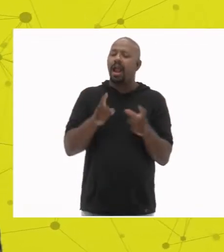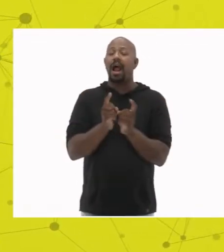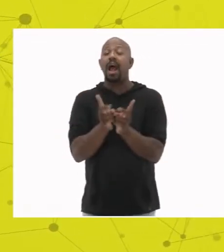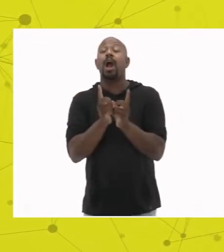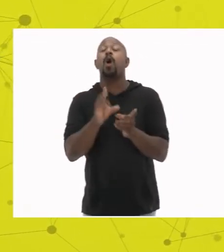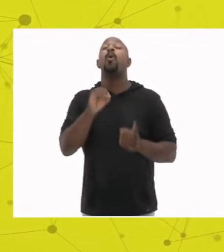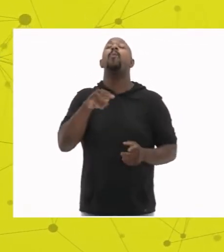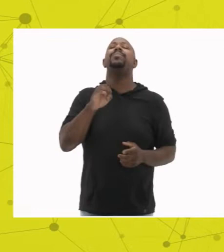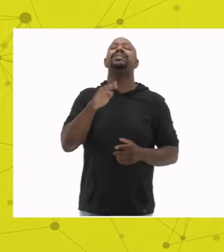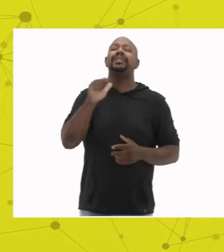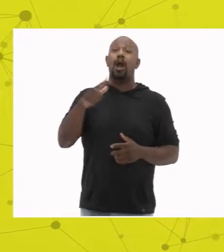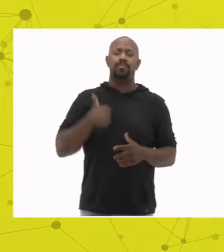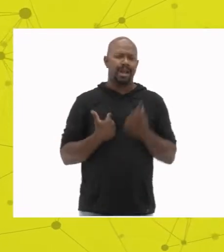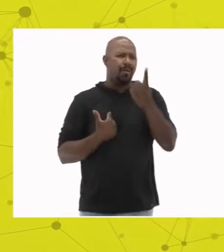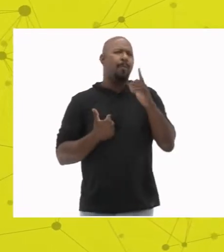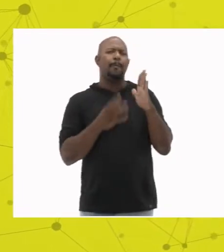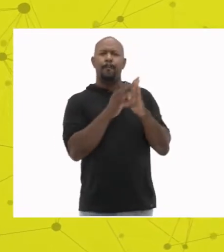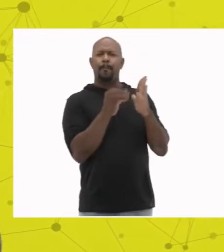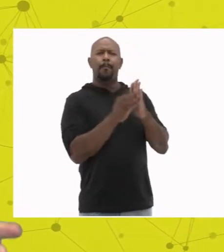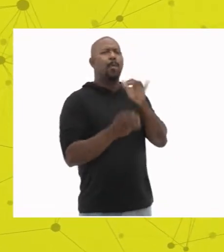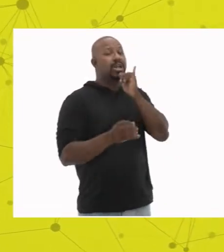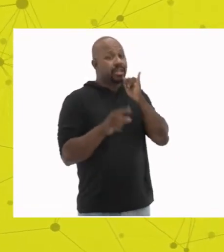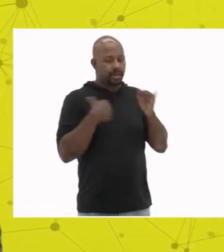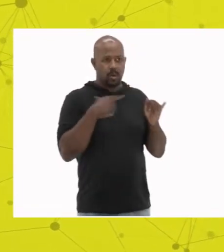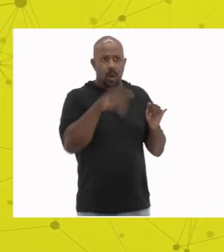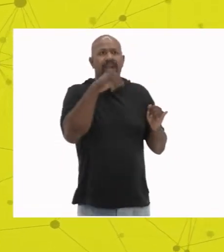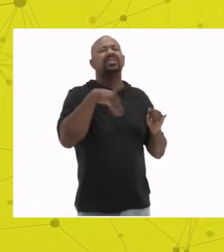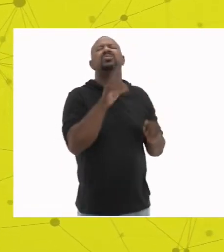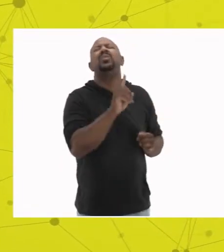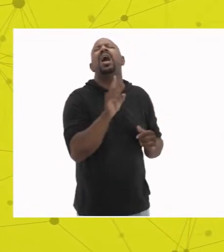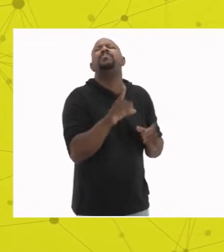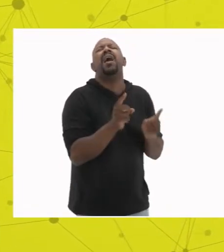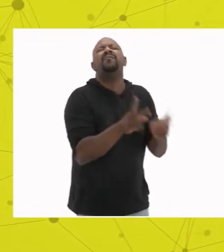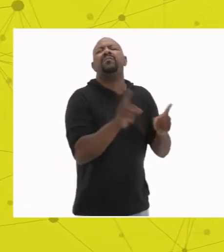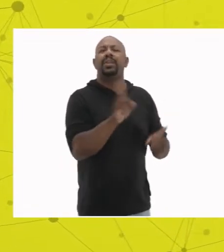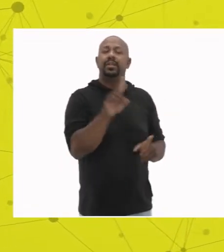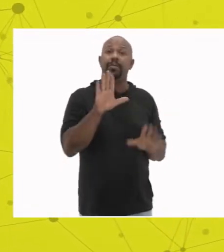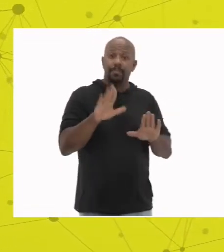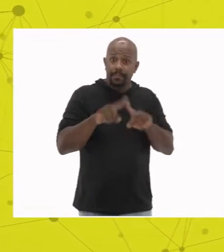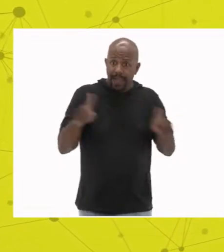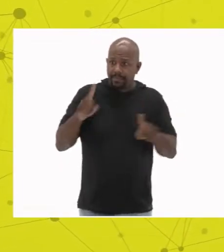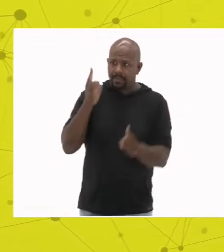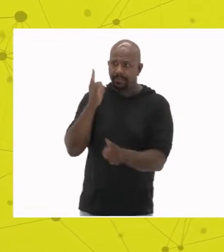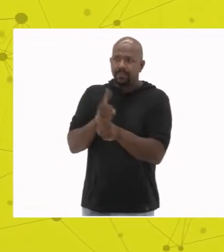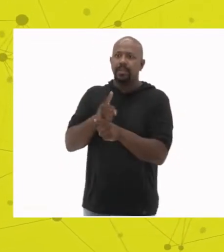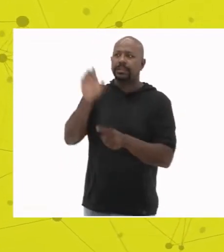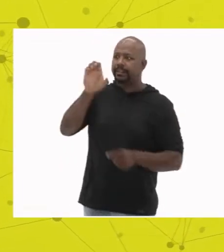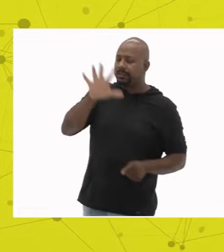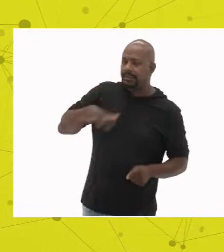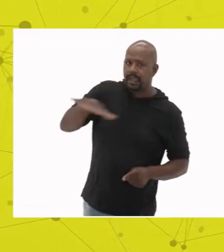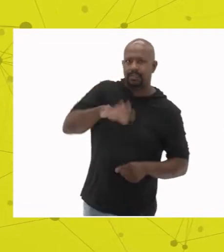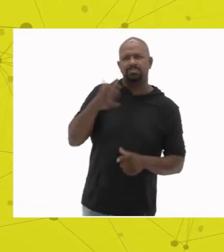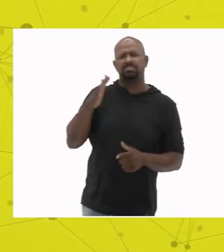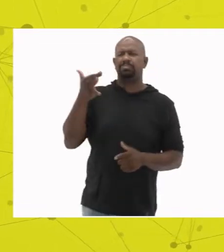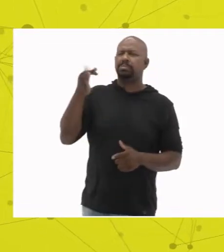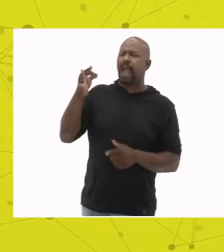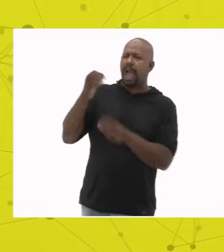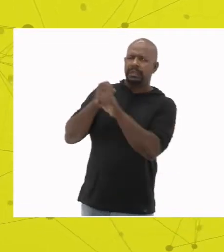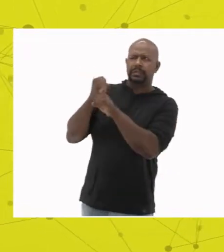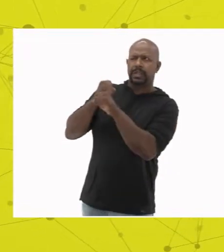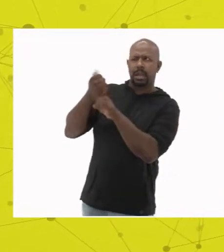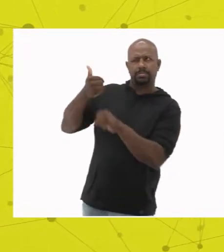comerciais. Mas um dos meus exemplos favoritos não é o uso da gamificação para venda, mas sim para descobertas científicas. Há uns 10